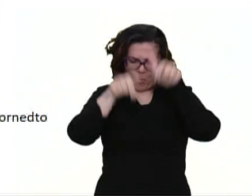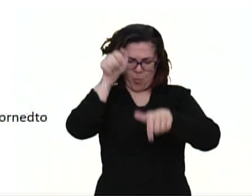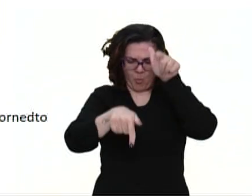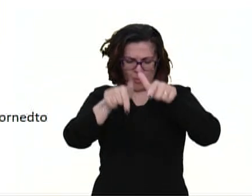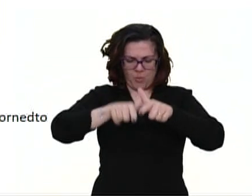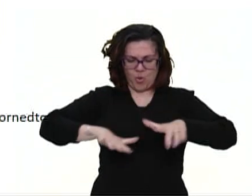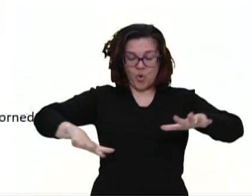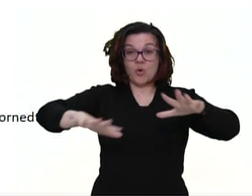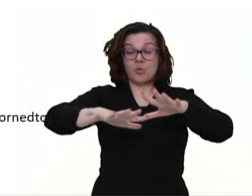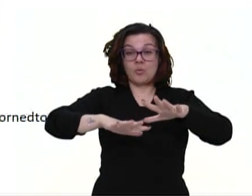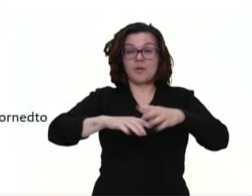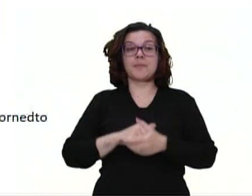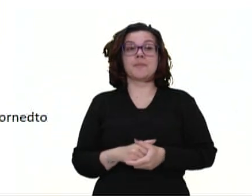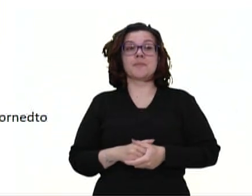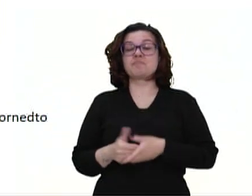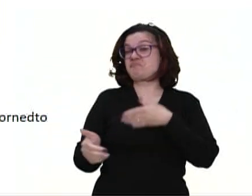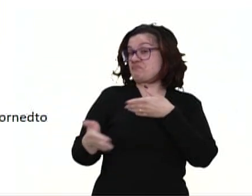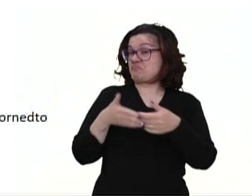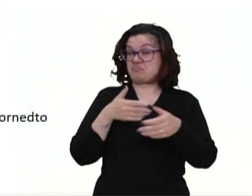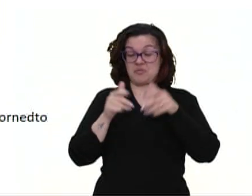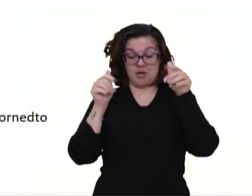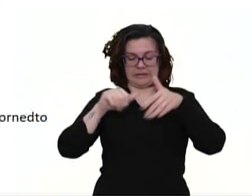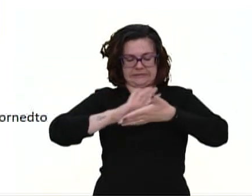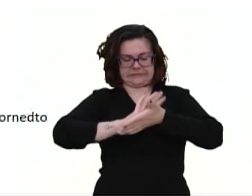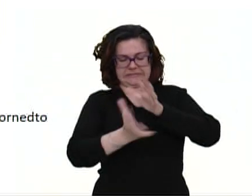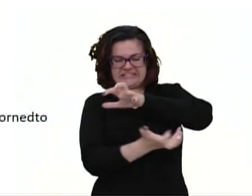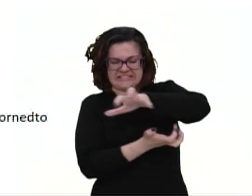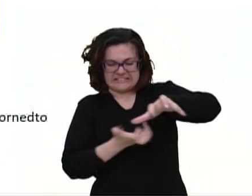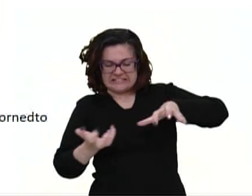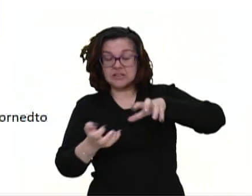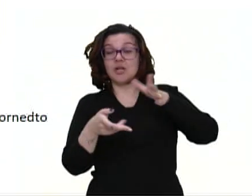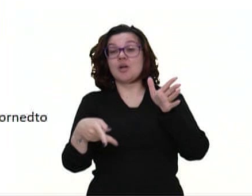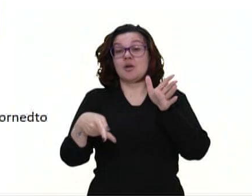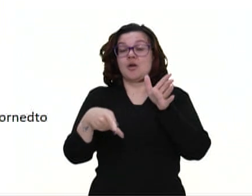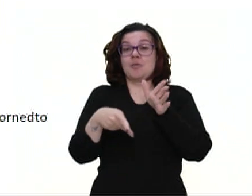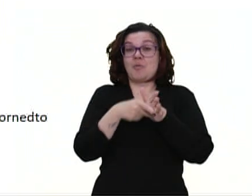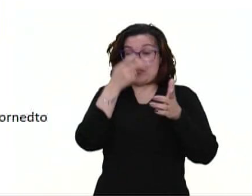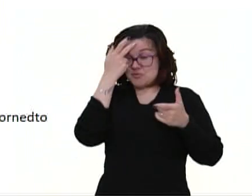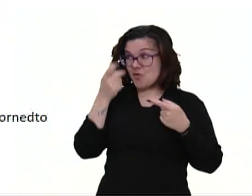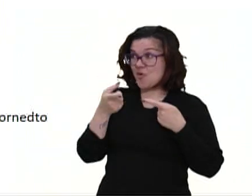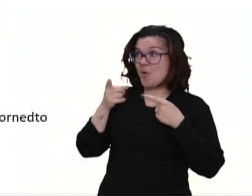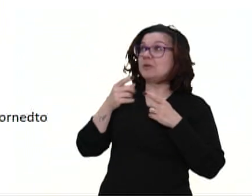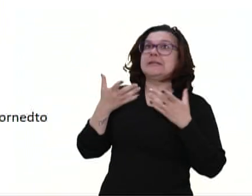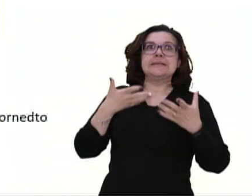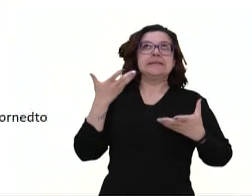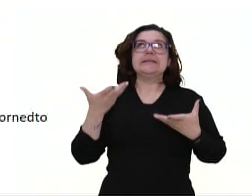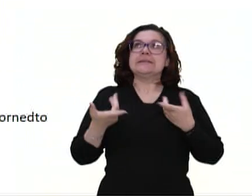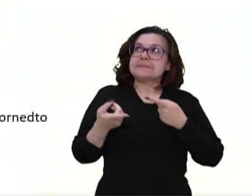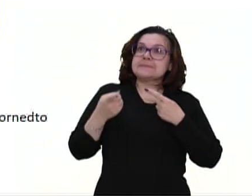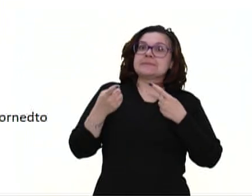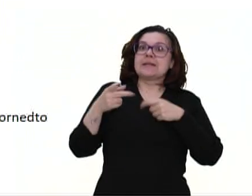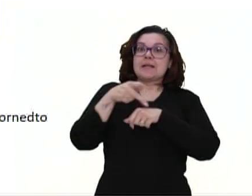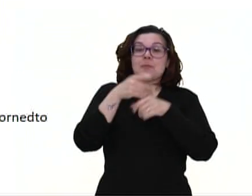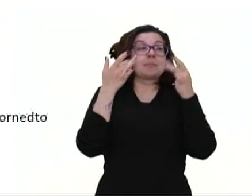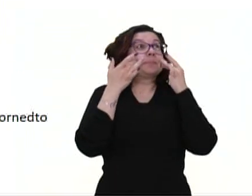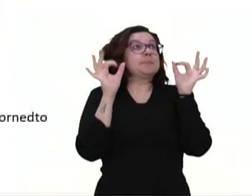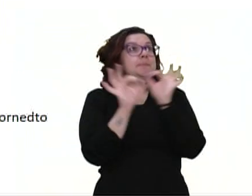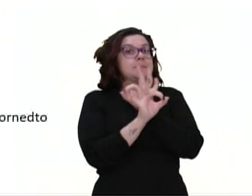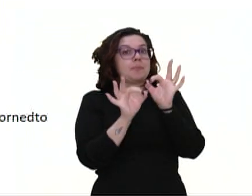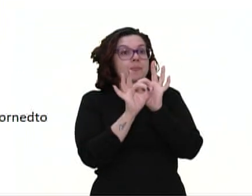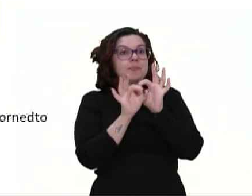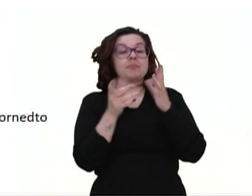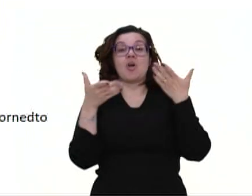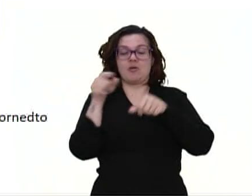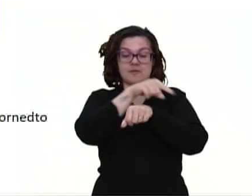indiscriminadamente. Esse bombardeio provocava um desarranjo nas tropas adversárias do país que estava sendo conquistado. E depois vinham